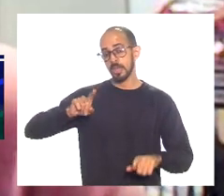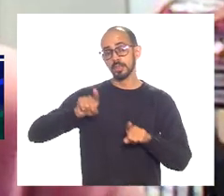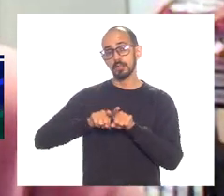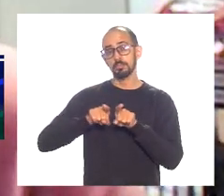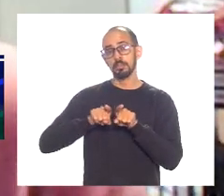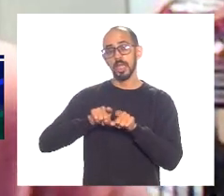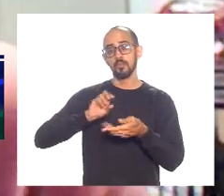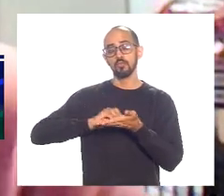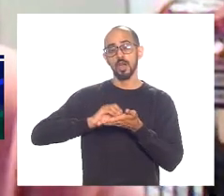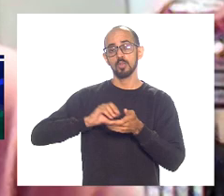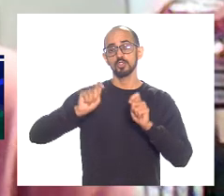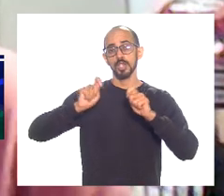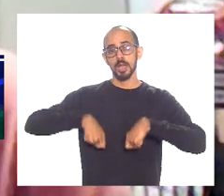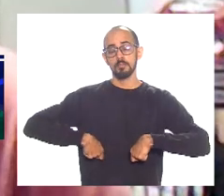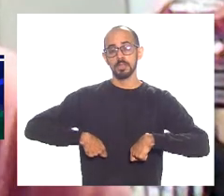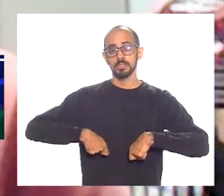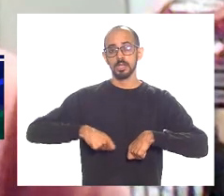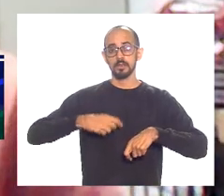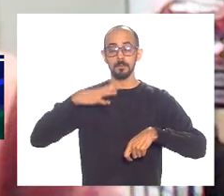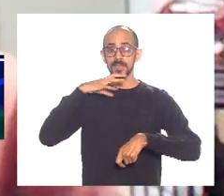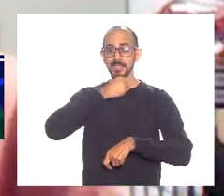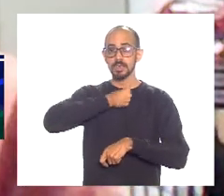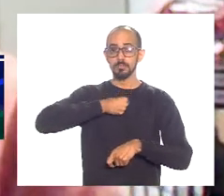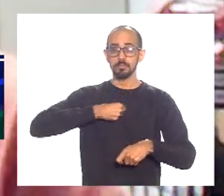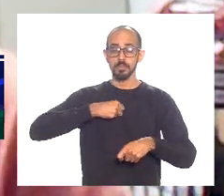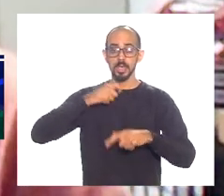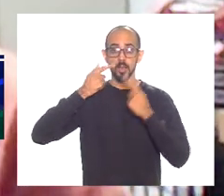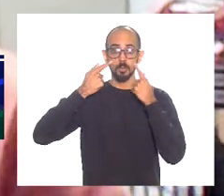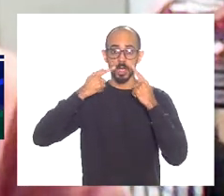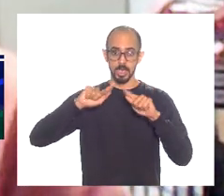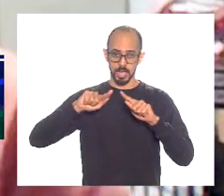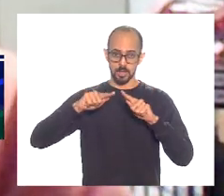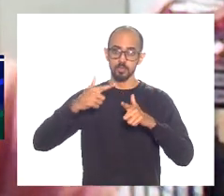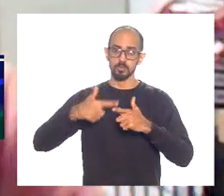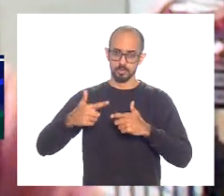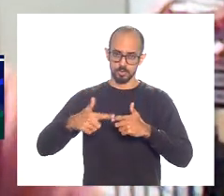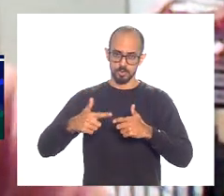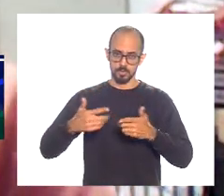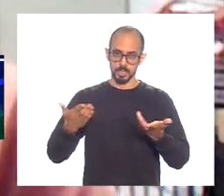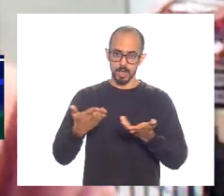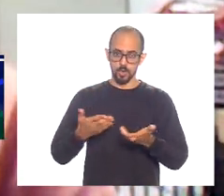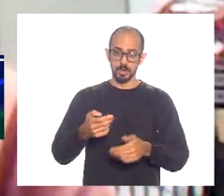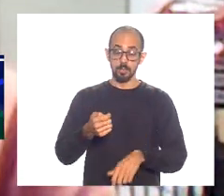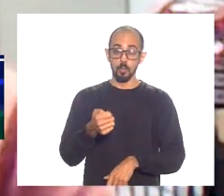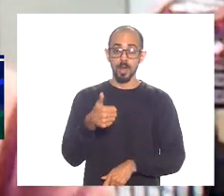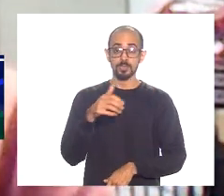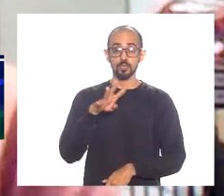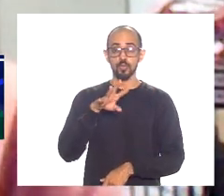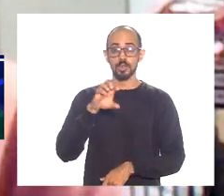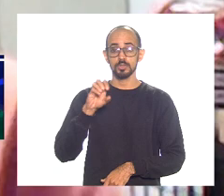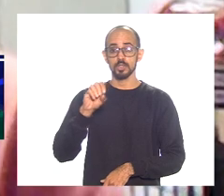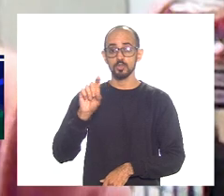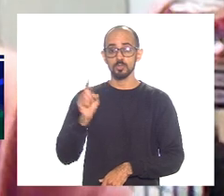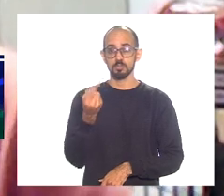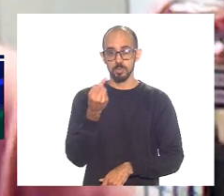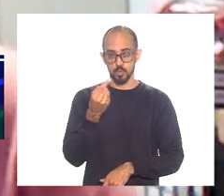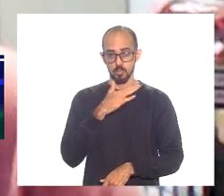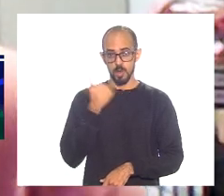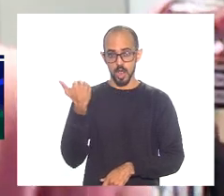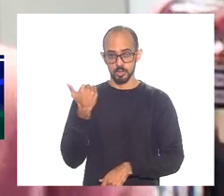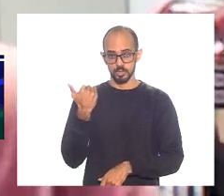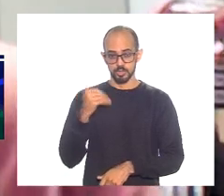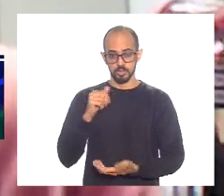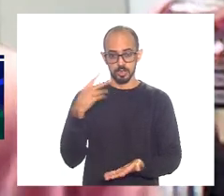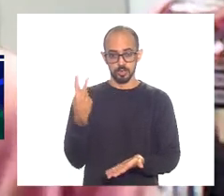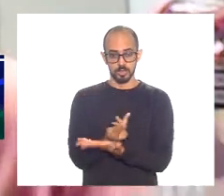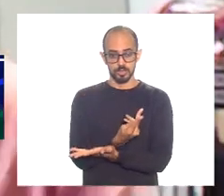incapacidade de compreender a gravidade do problema. E agora, quando o Brasil já bate 400 mil mortos, teve no ano passado uma queda do